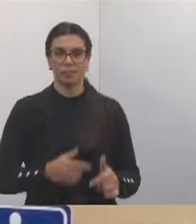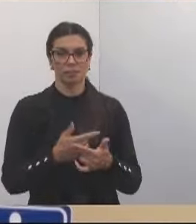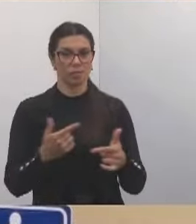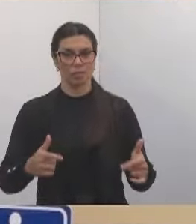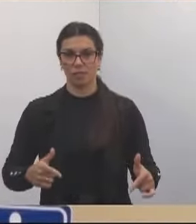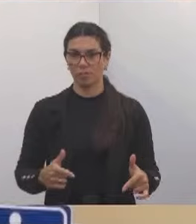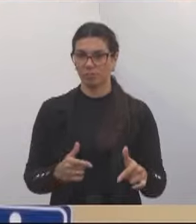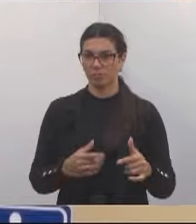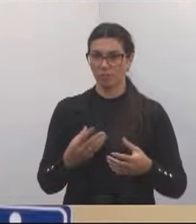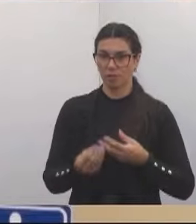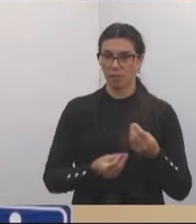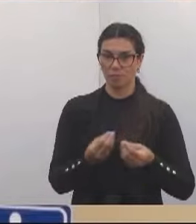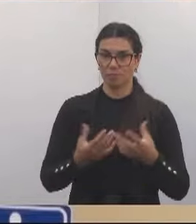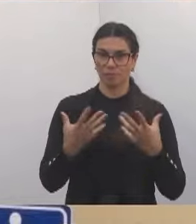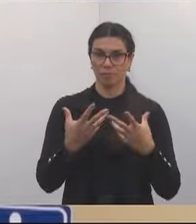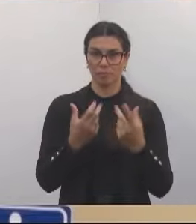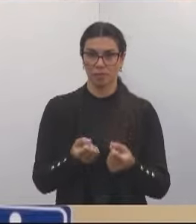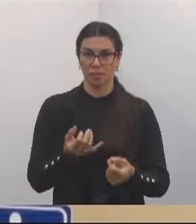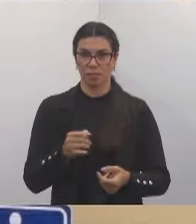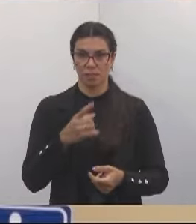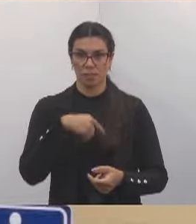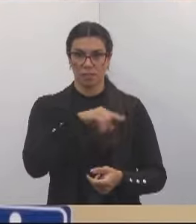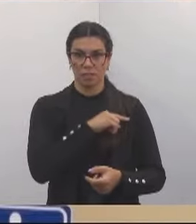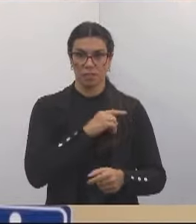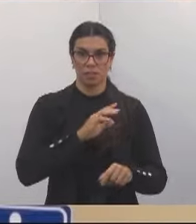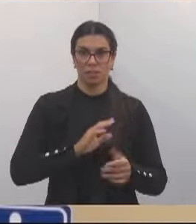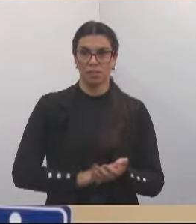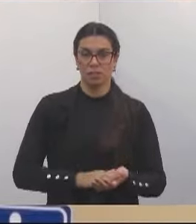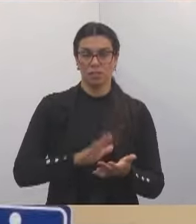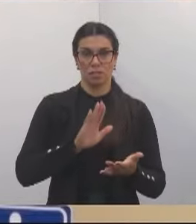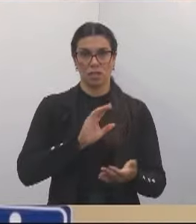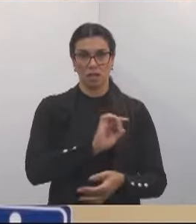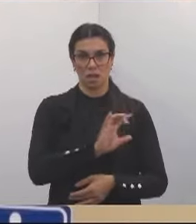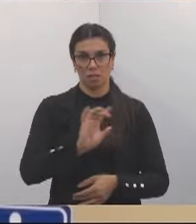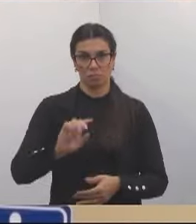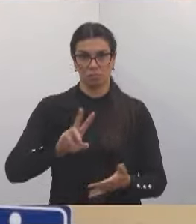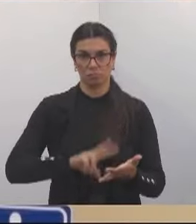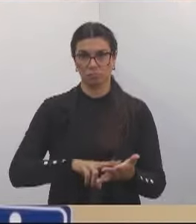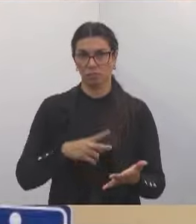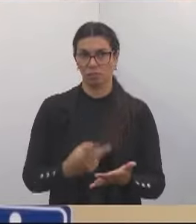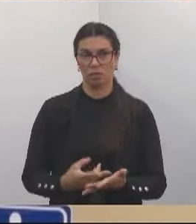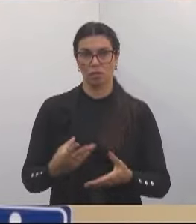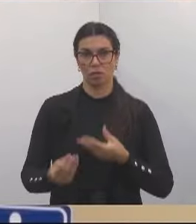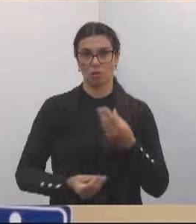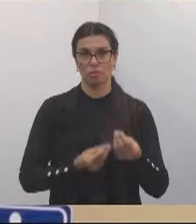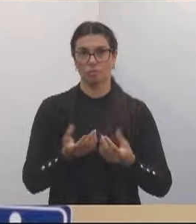não tem cabimento. Se a gente fosse aqui simplesmente, cada um interprete do jeito que quiser, de